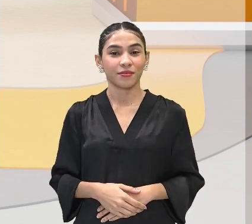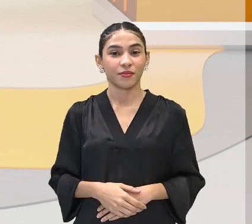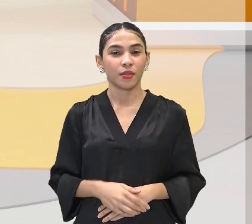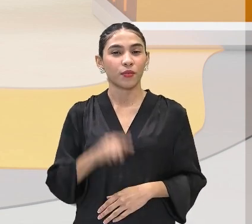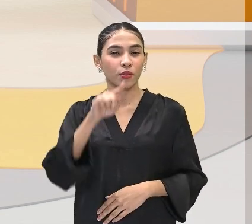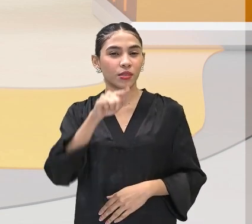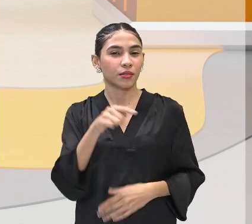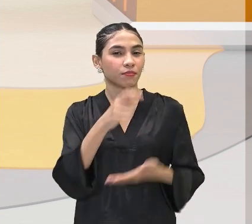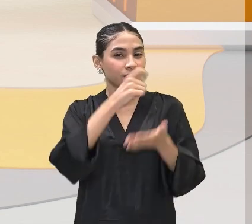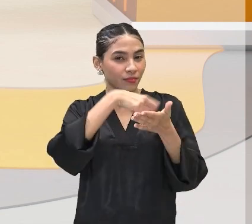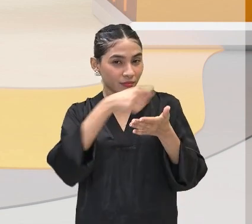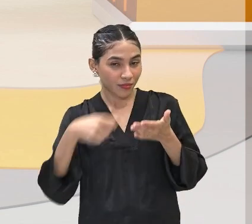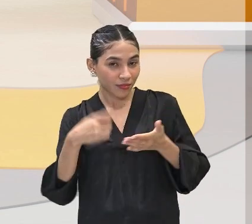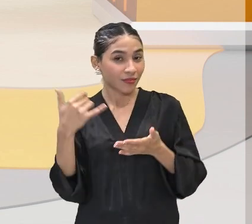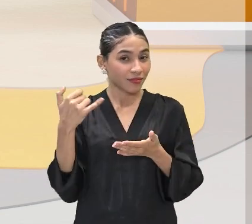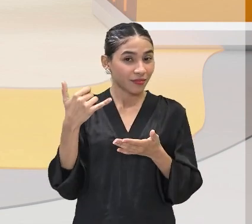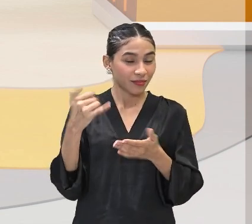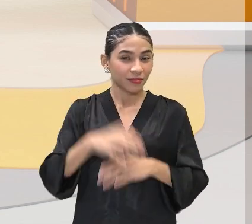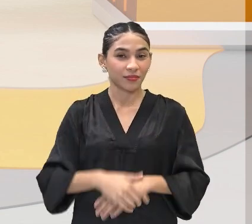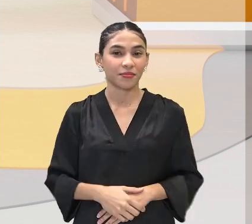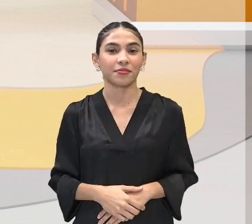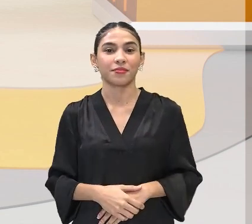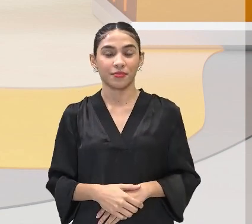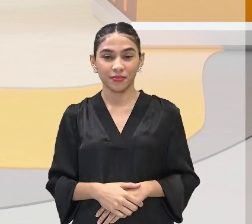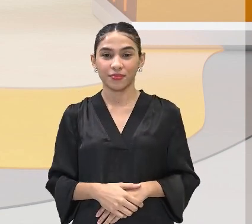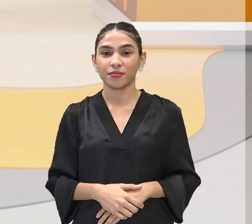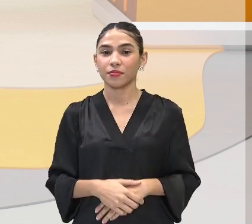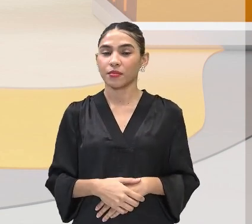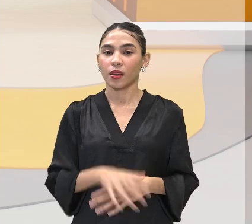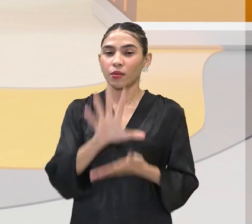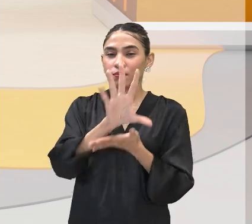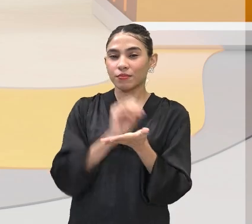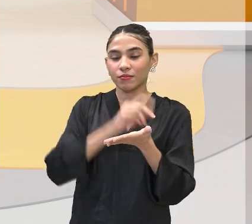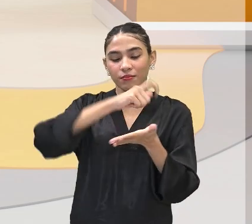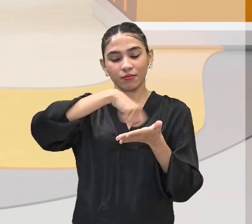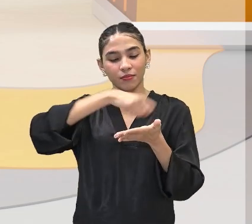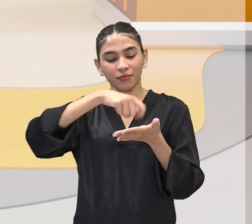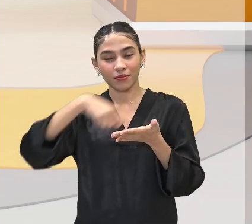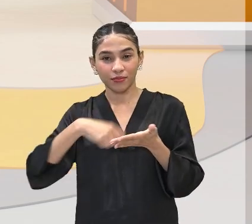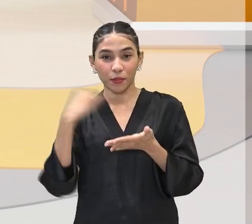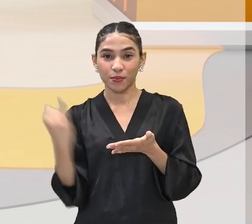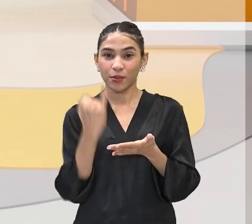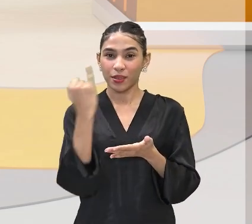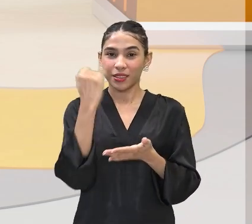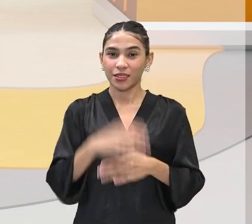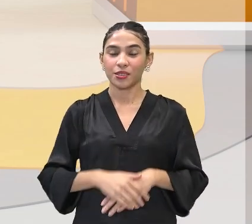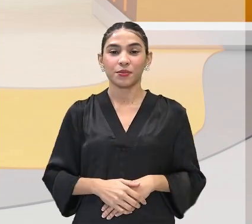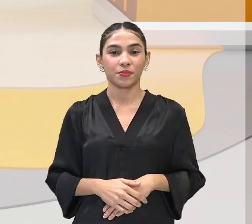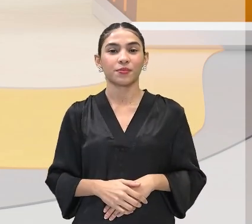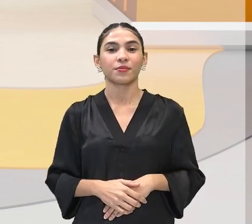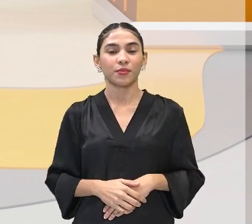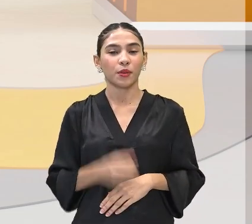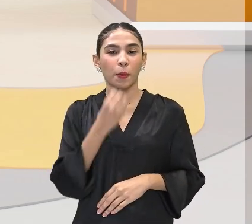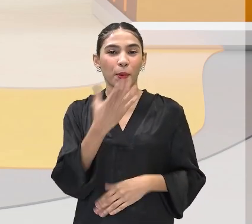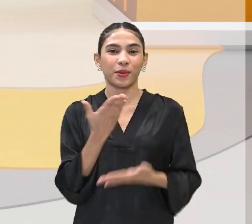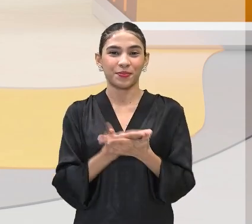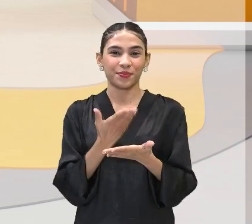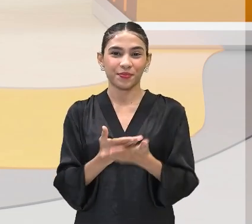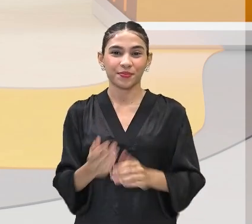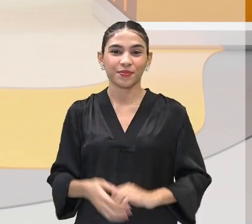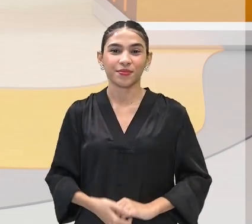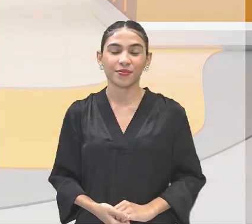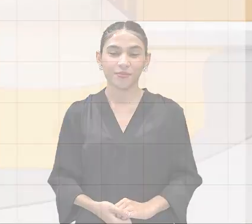sua caneta, pegue seu caderno, faça as anotações necessárias e tenha uma ótima aula.